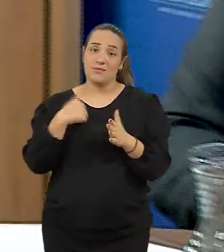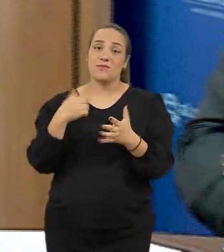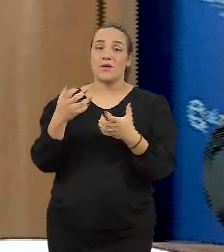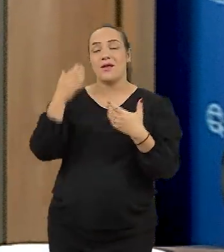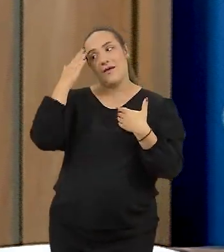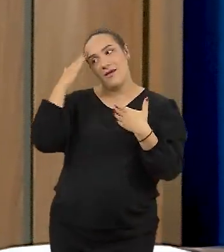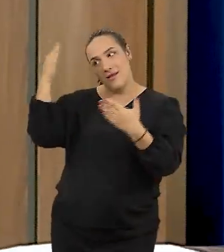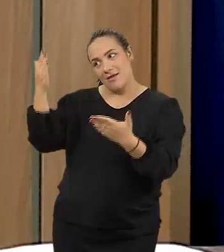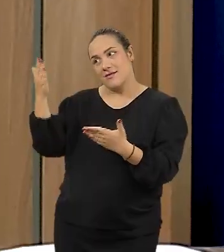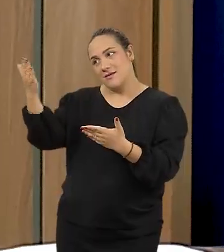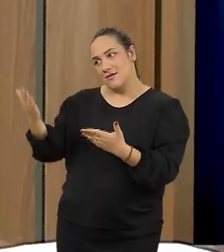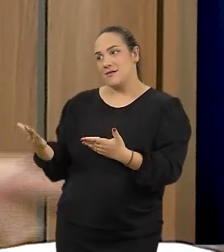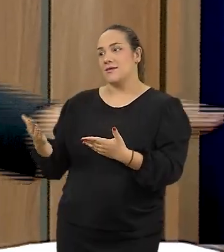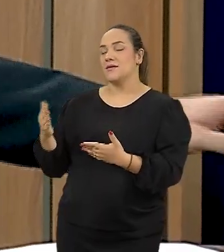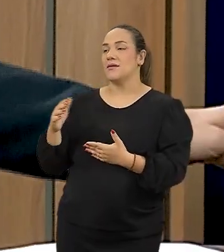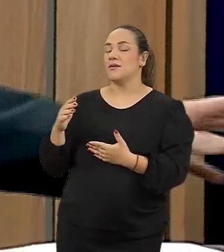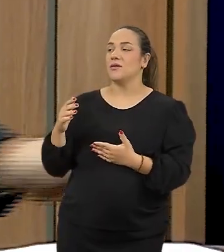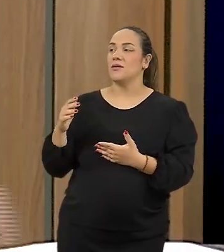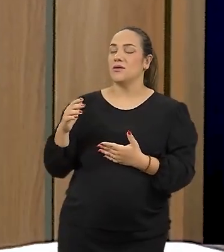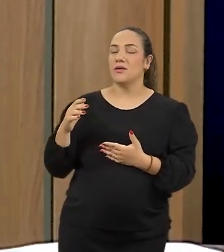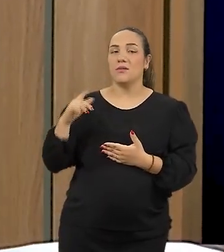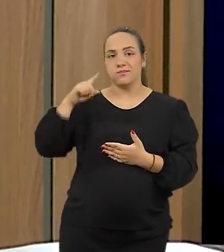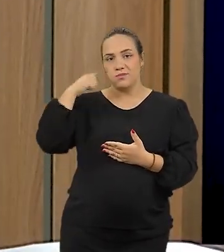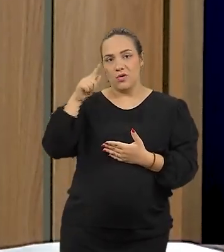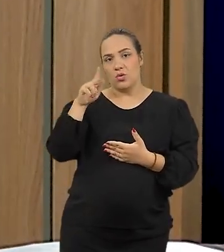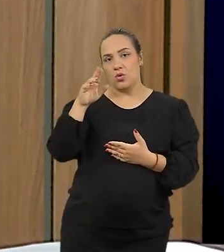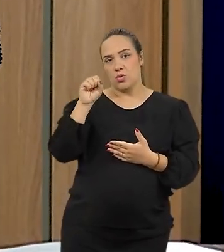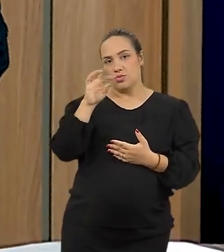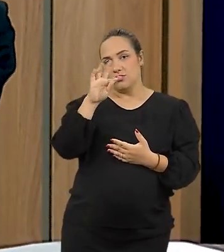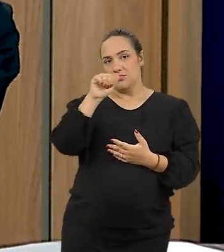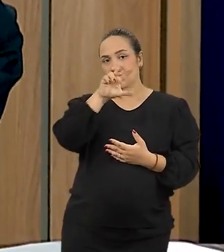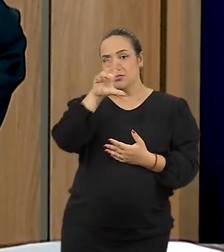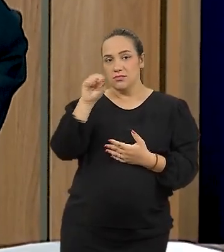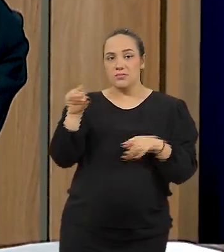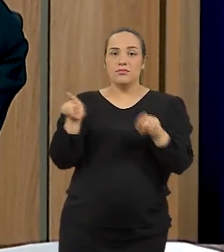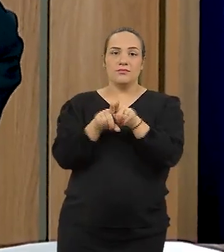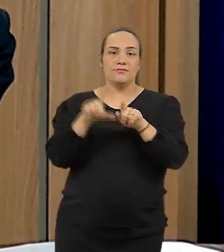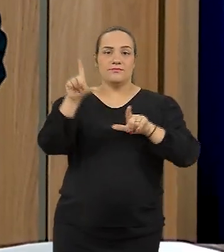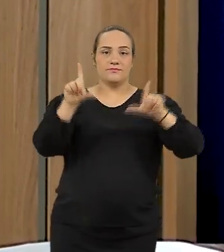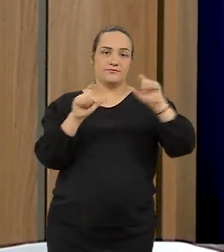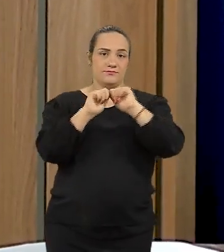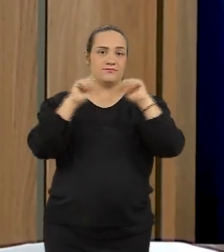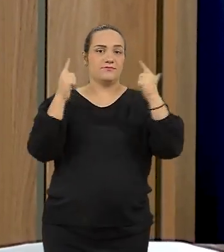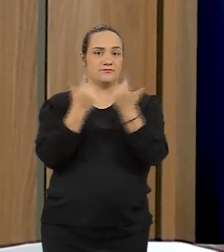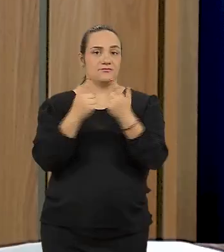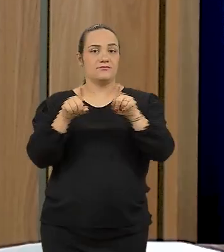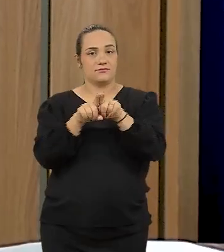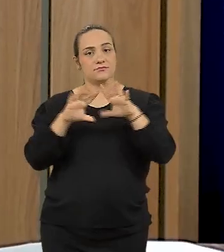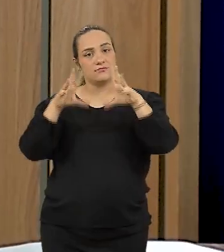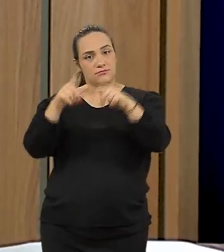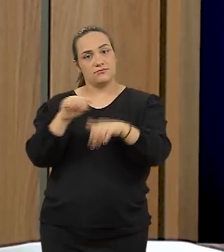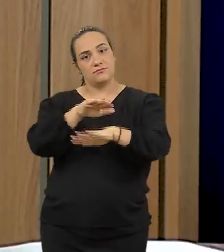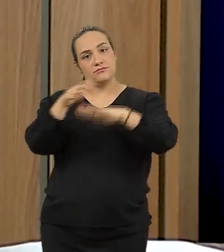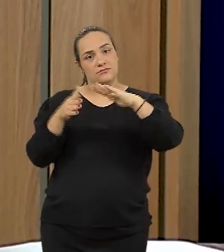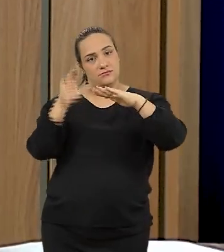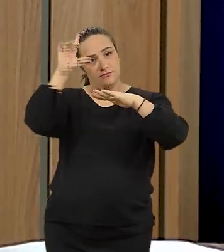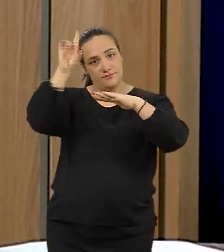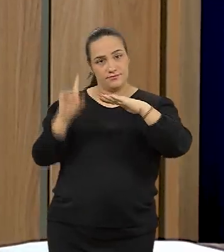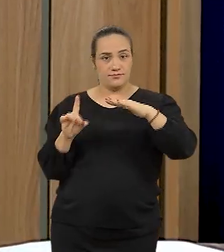Primeiramente, agradecimento aí ao Dr. Gustavo pela apresentação e também à TV Assembleia, a mesa diretora da